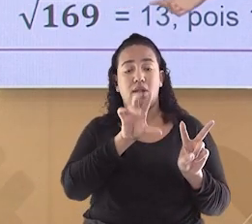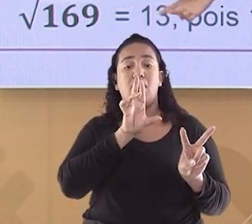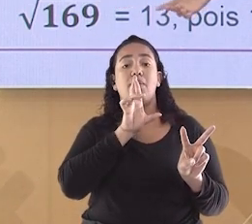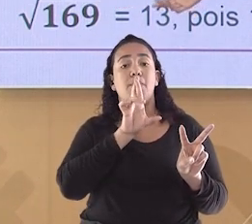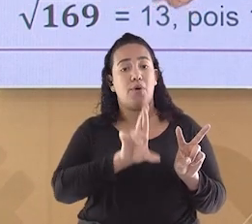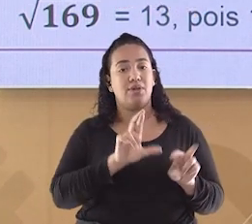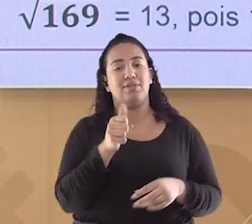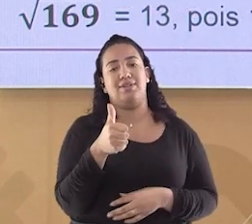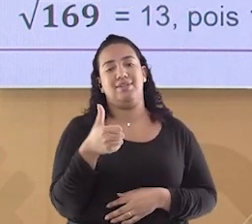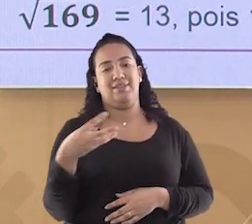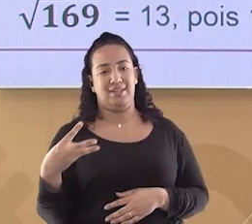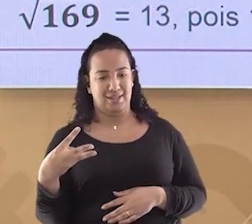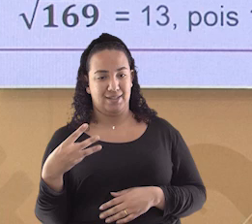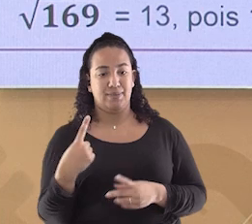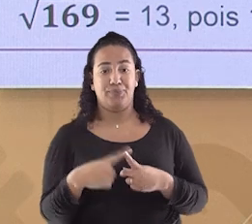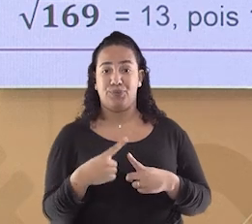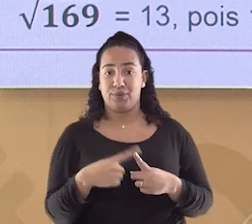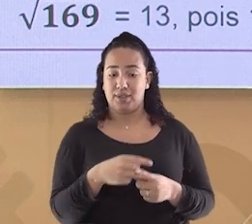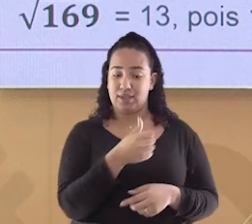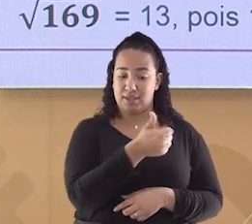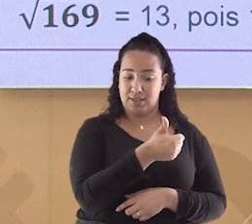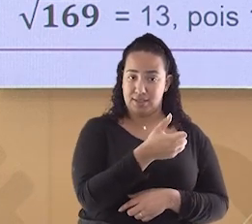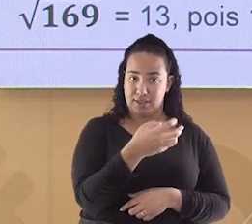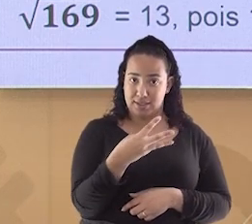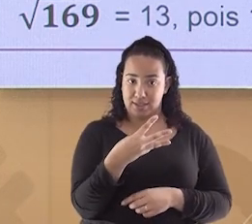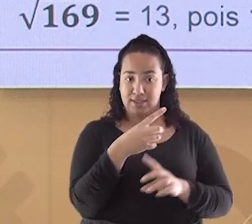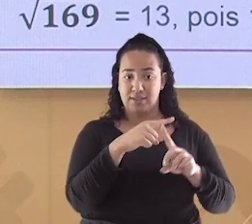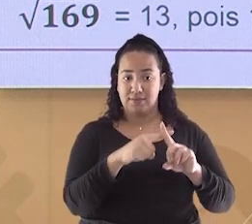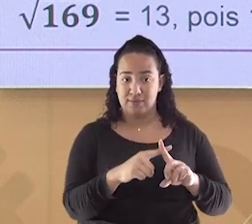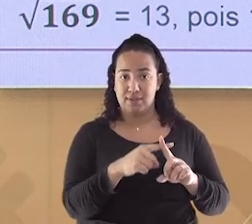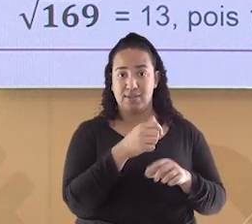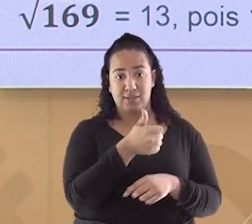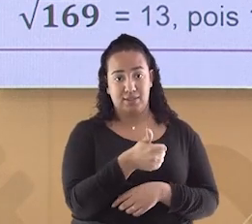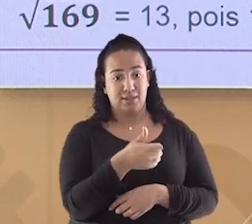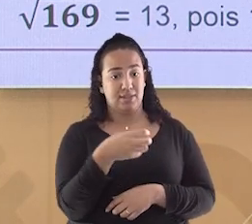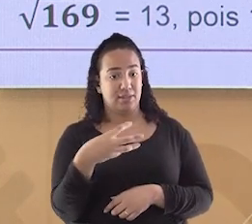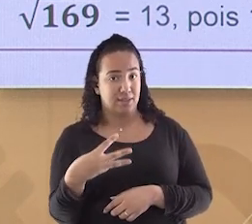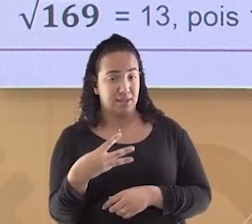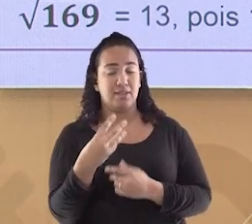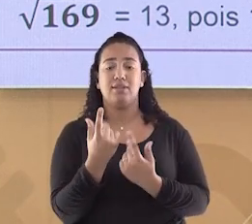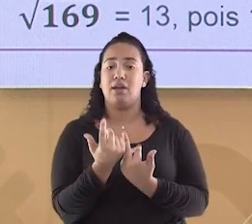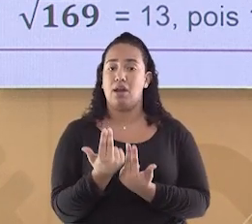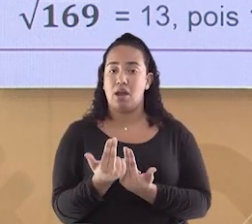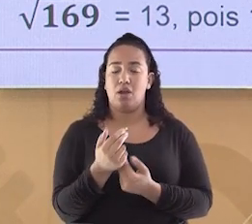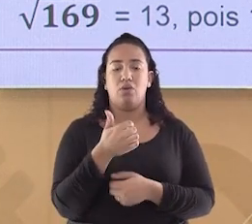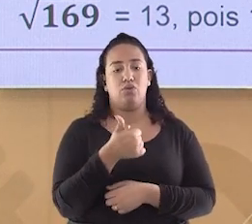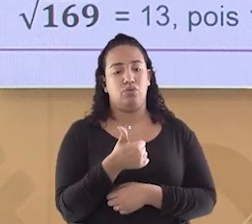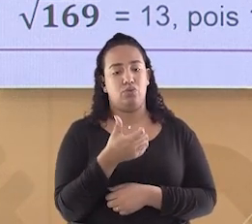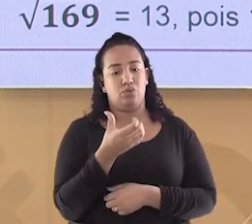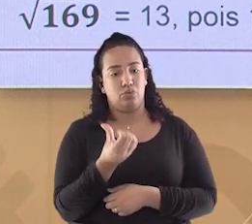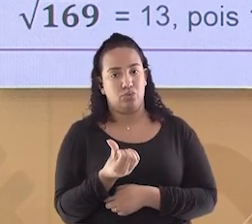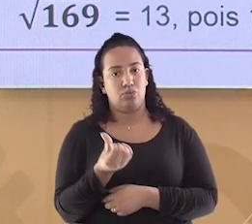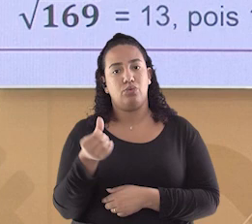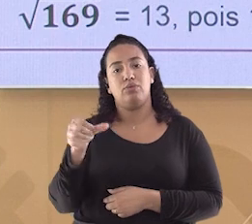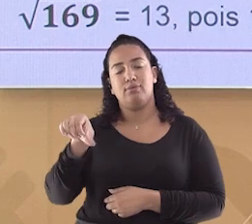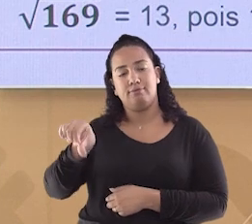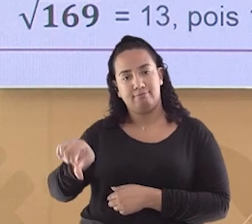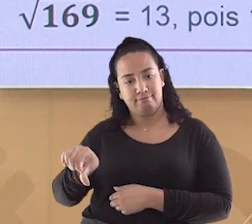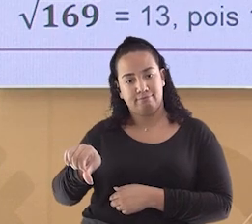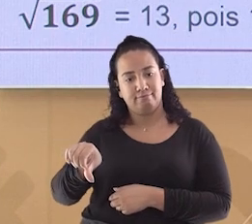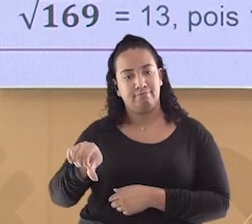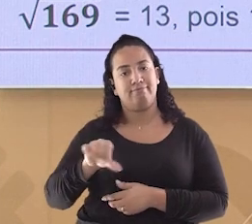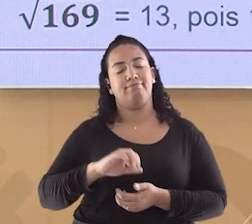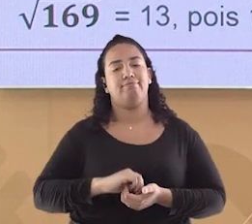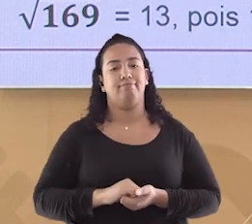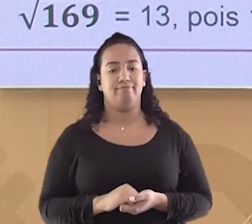169 é igual a 13, pois 13 ao quadrado, que é a mesma coisa que 13 vezes 13, é